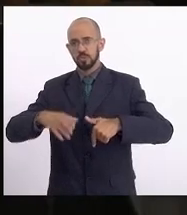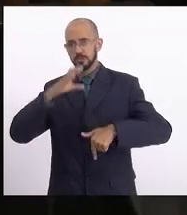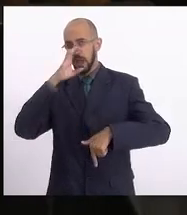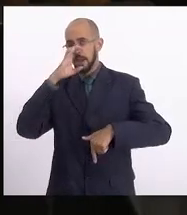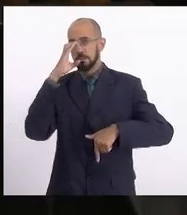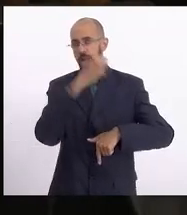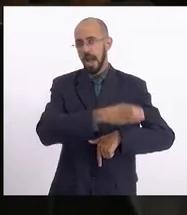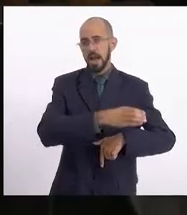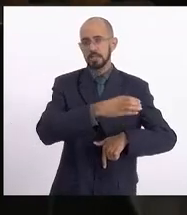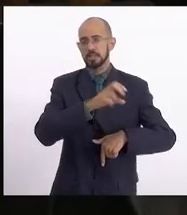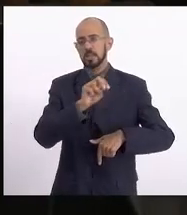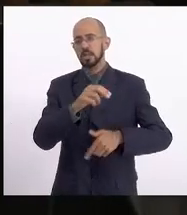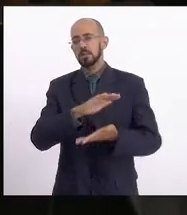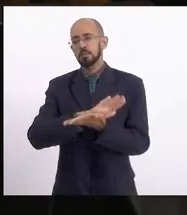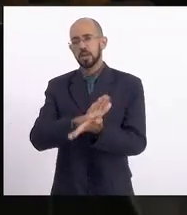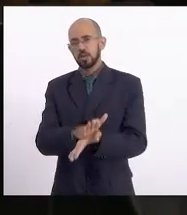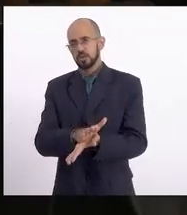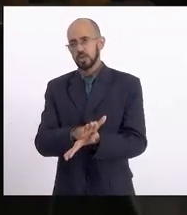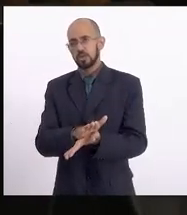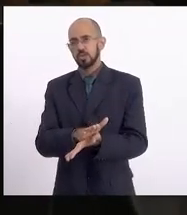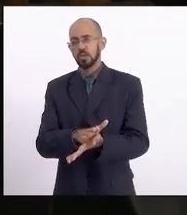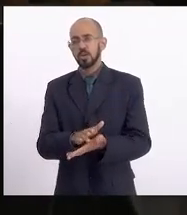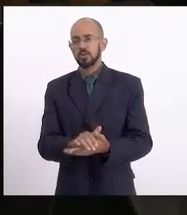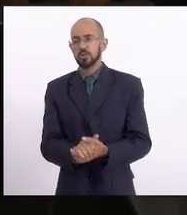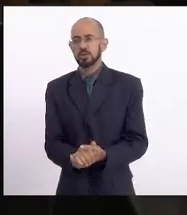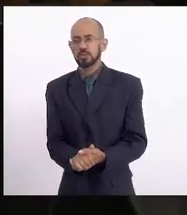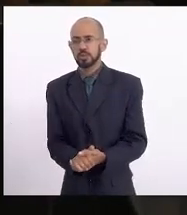ameaçadoras e preconceituosas.